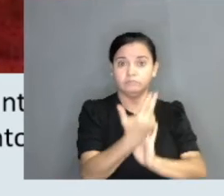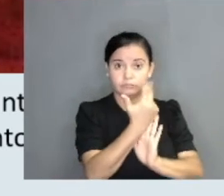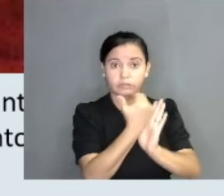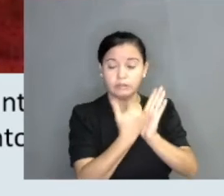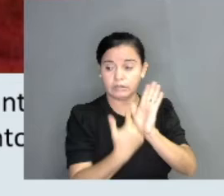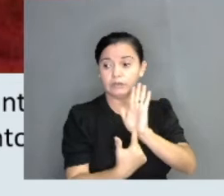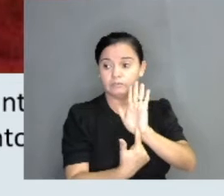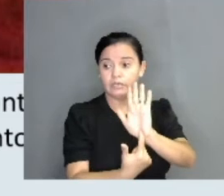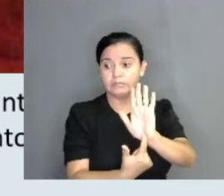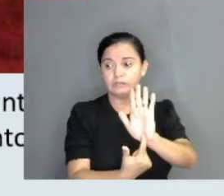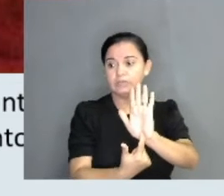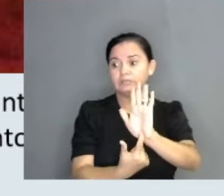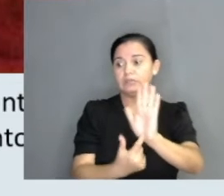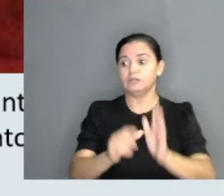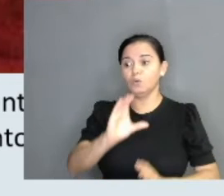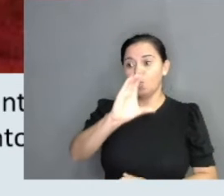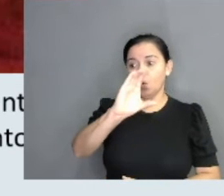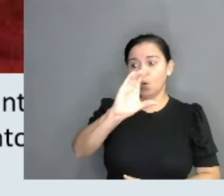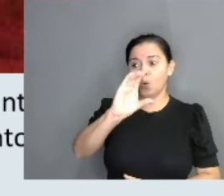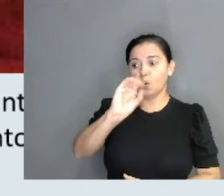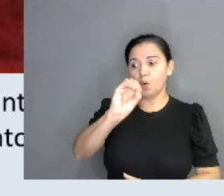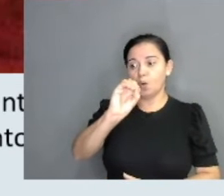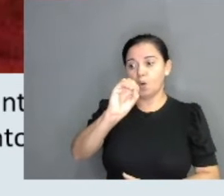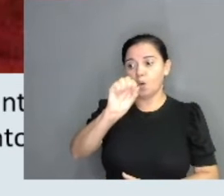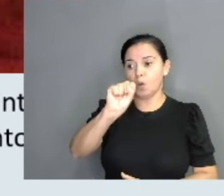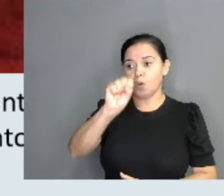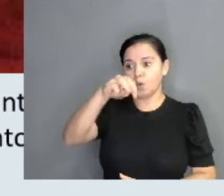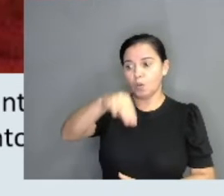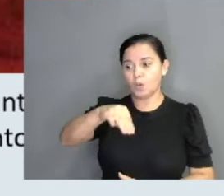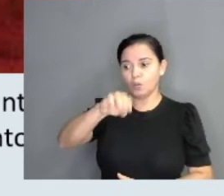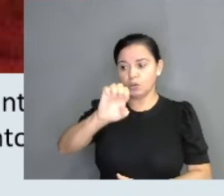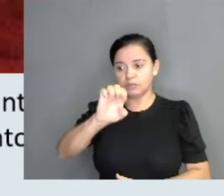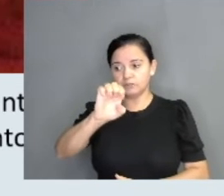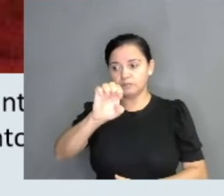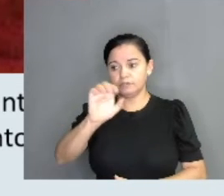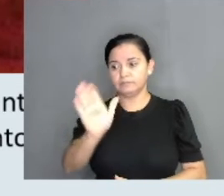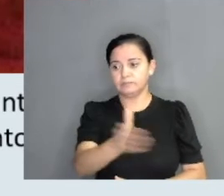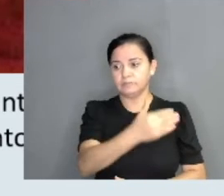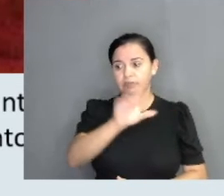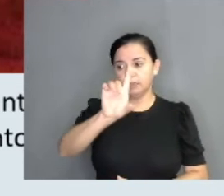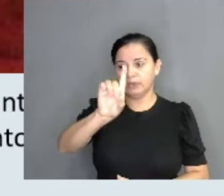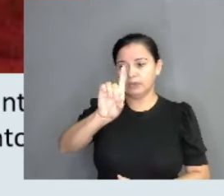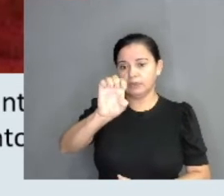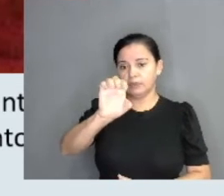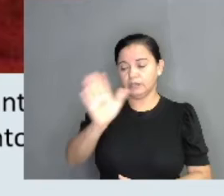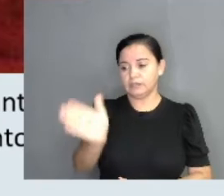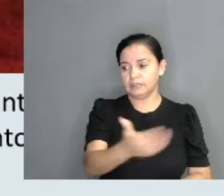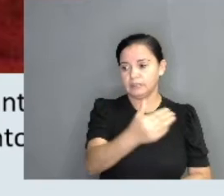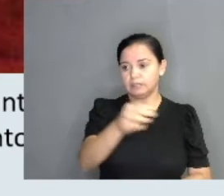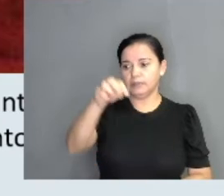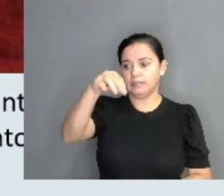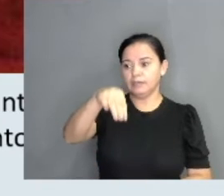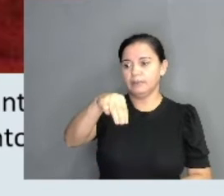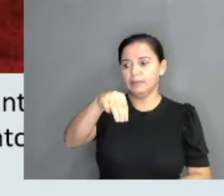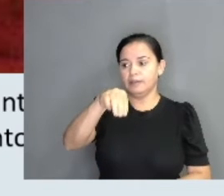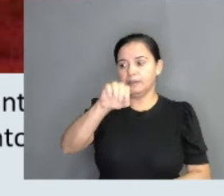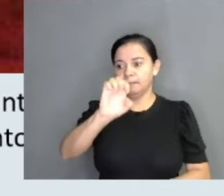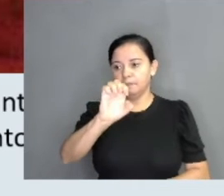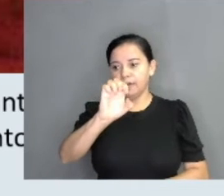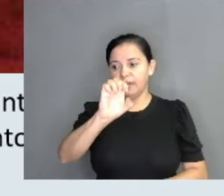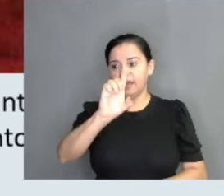definição. Um indivíduo rico que protege artistas, homens de letras ou